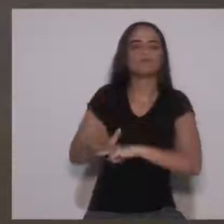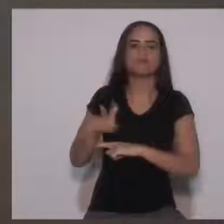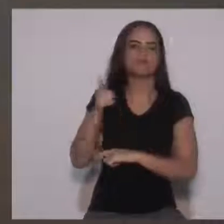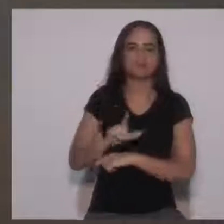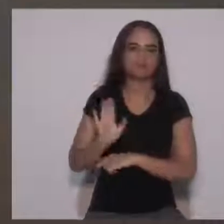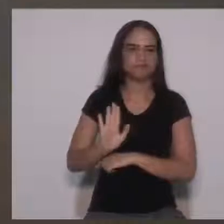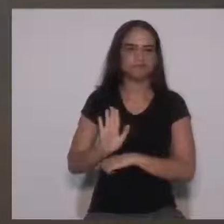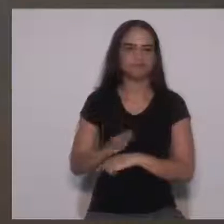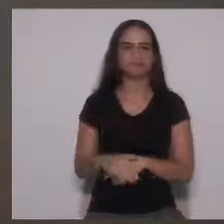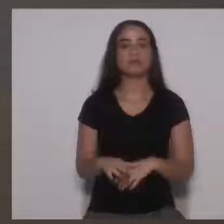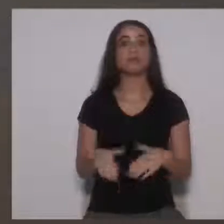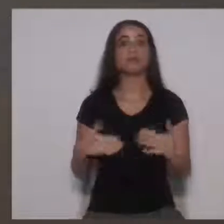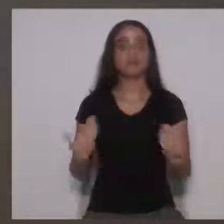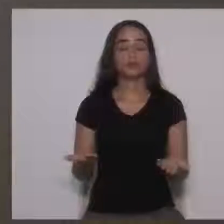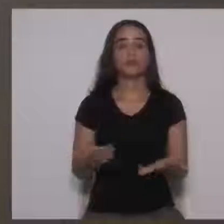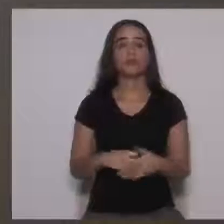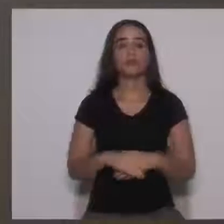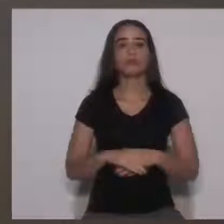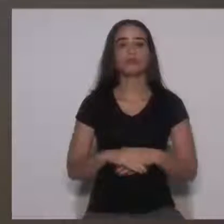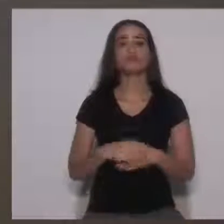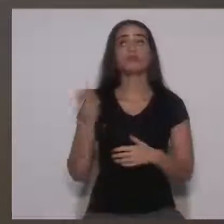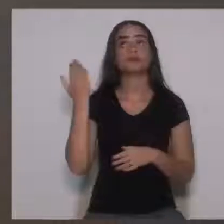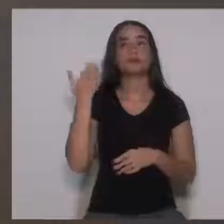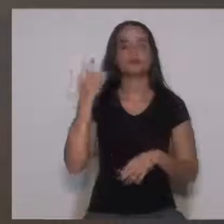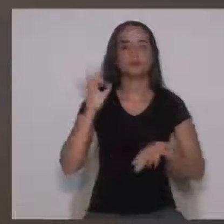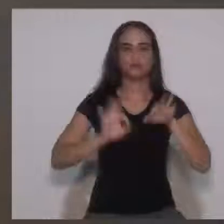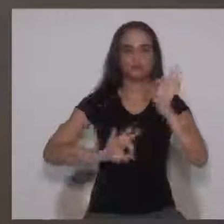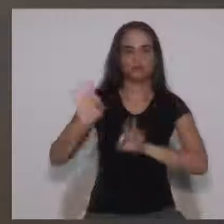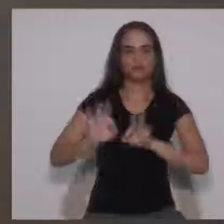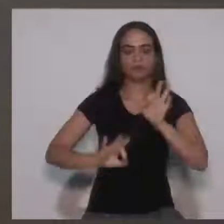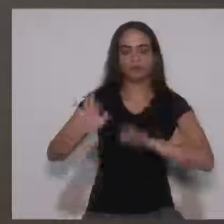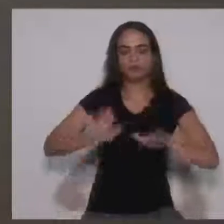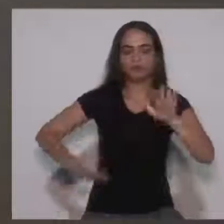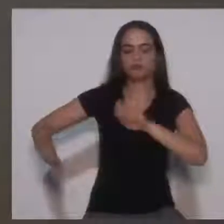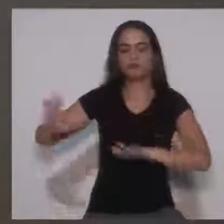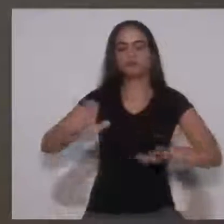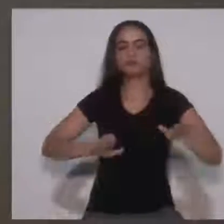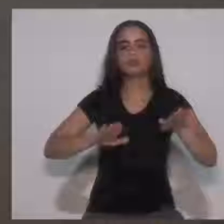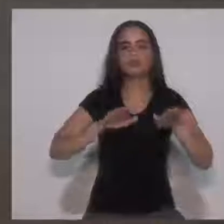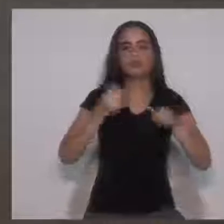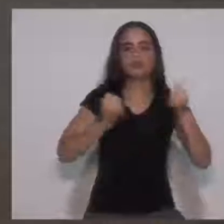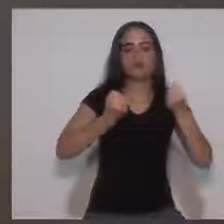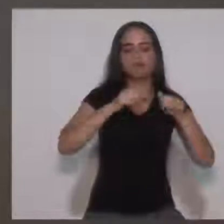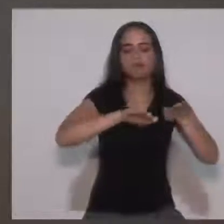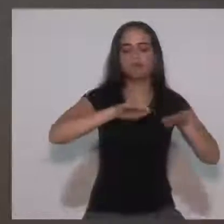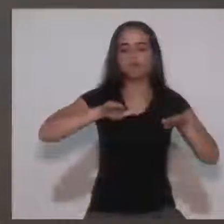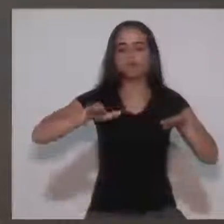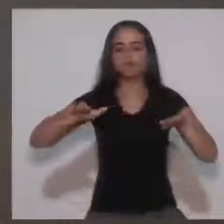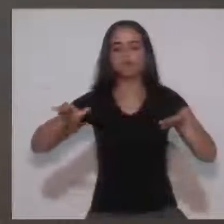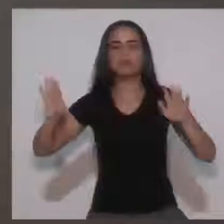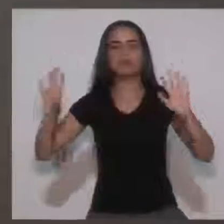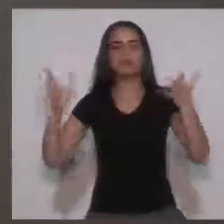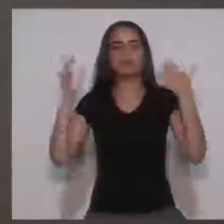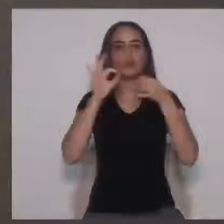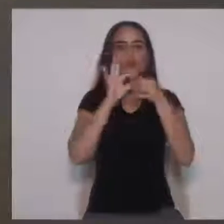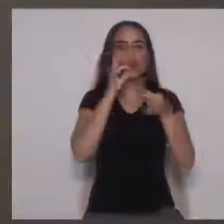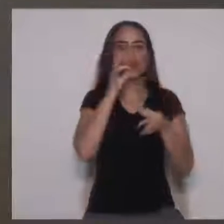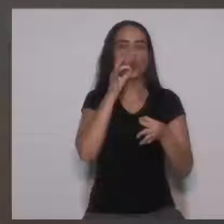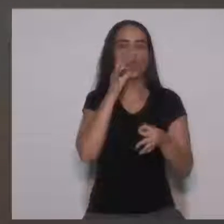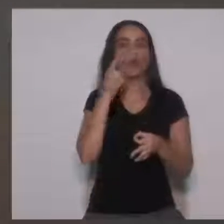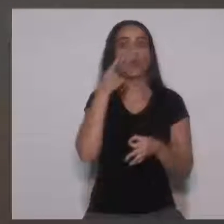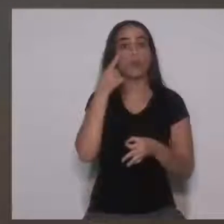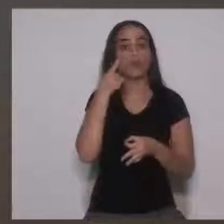Durante a organização desse estacionamento da Festa da Uva, eu vi o trampo que esse pessoal deu. Eu fico perguntando